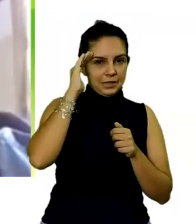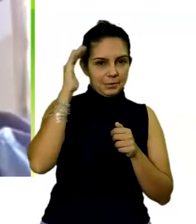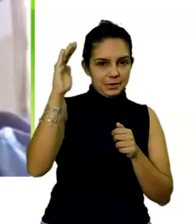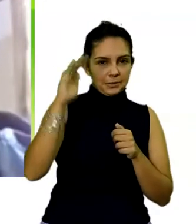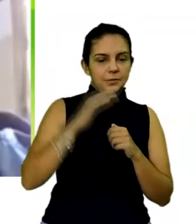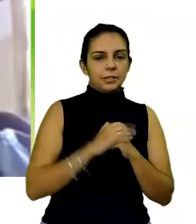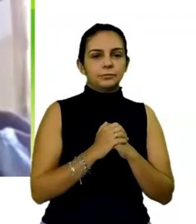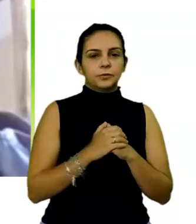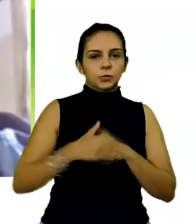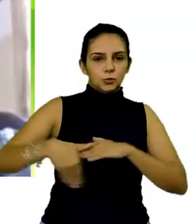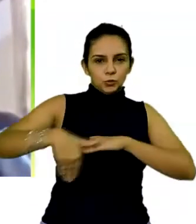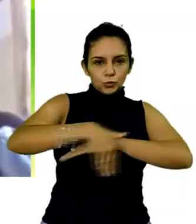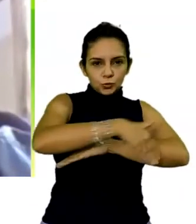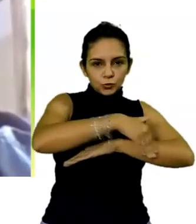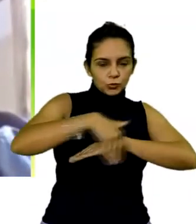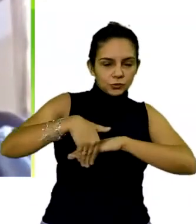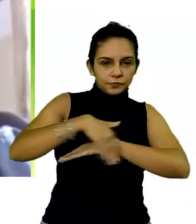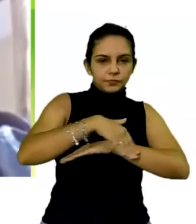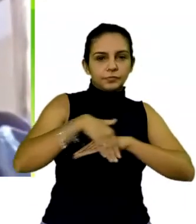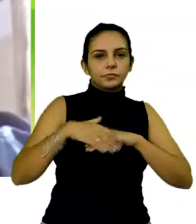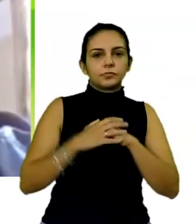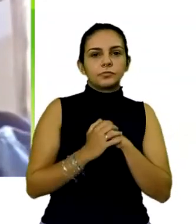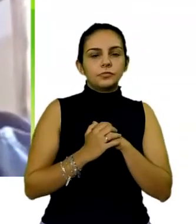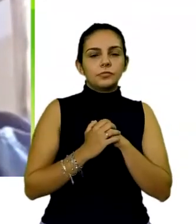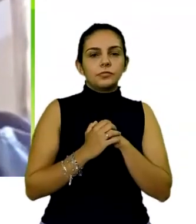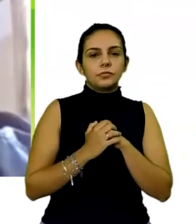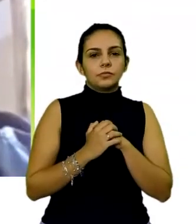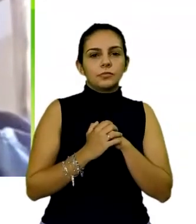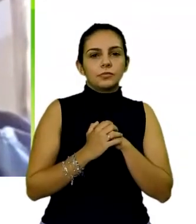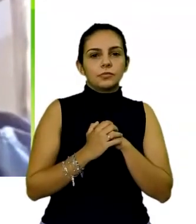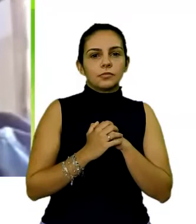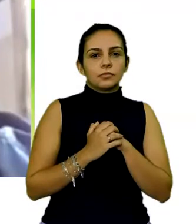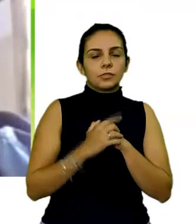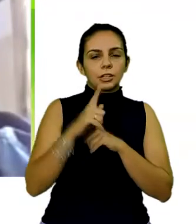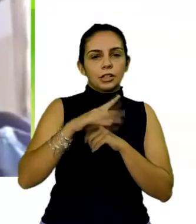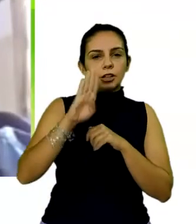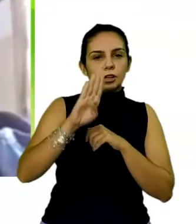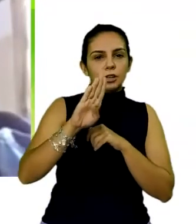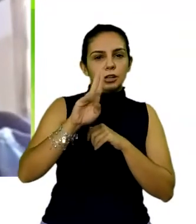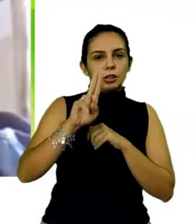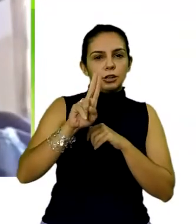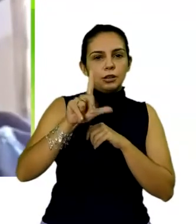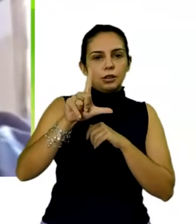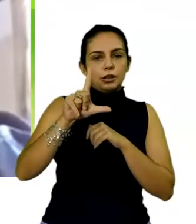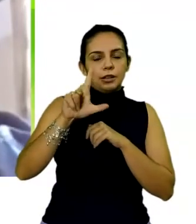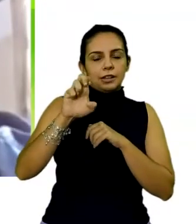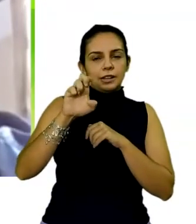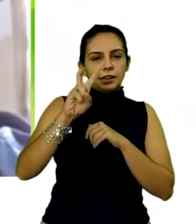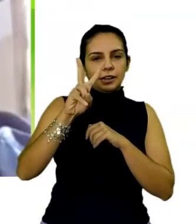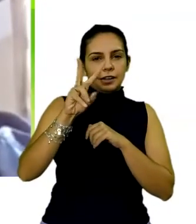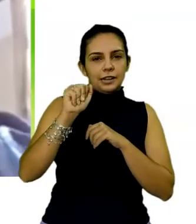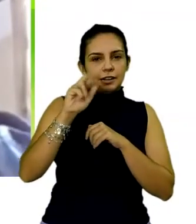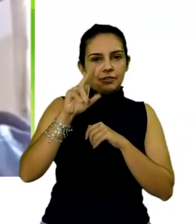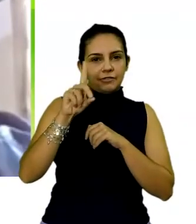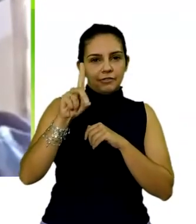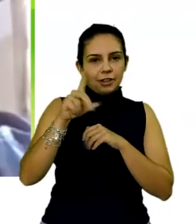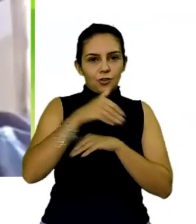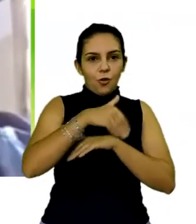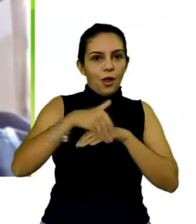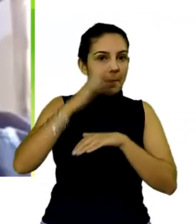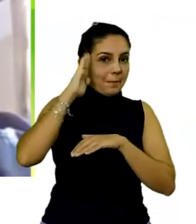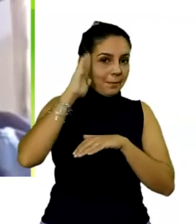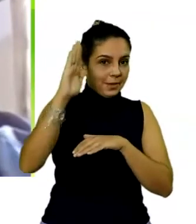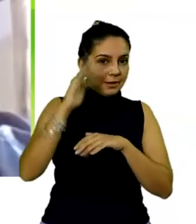principais ruas da Dinamarca é o Boulevard Hans Christian Andersen, que é uma das ruas